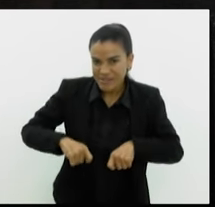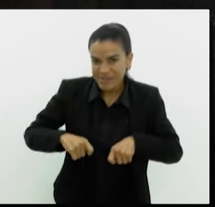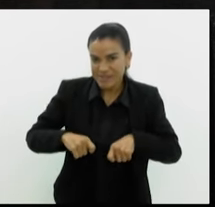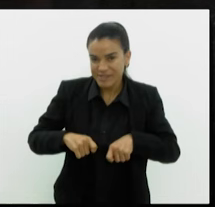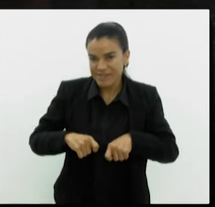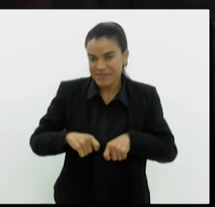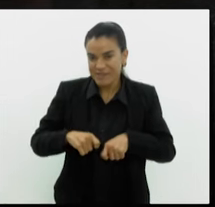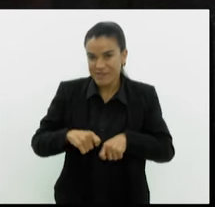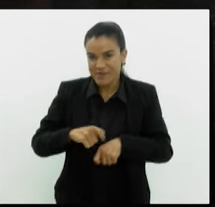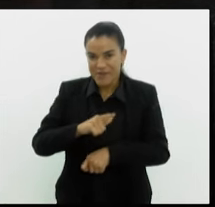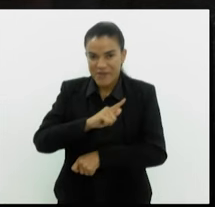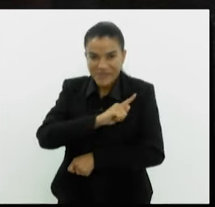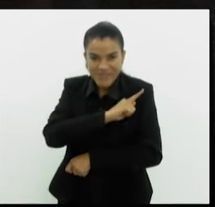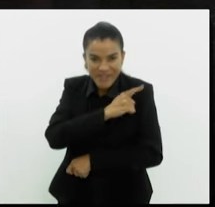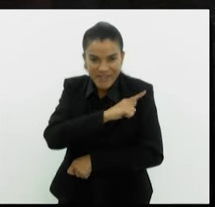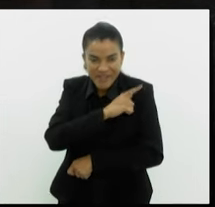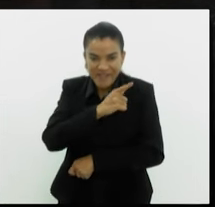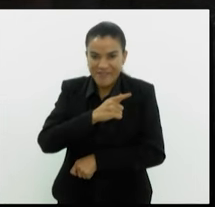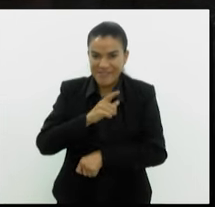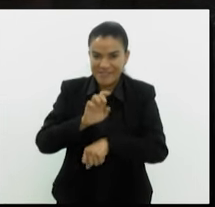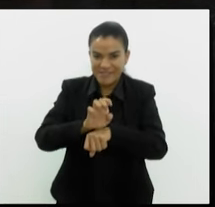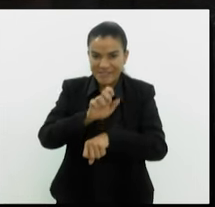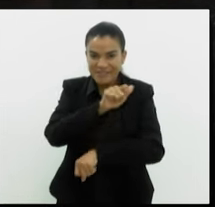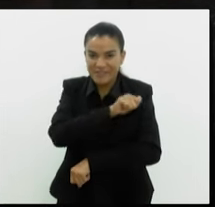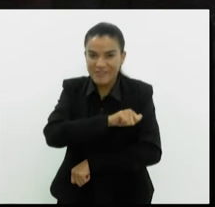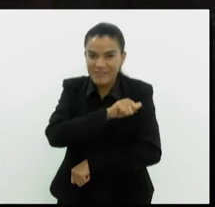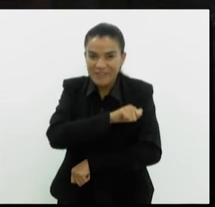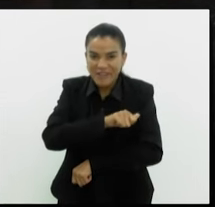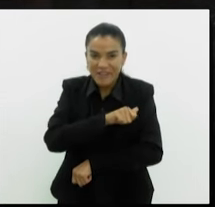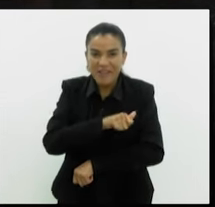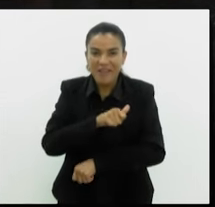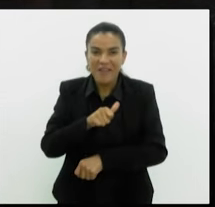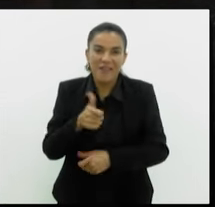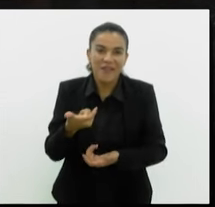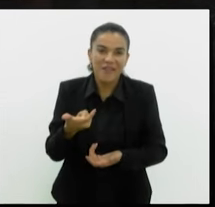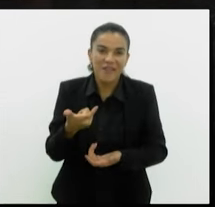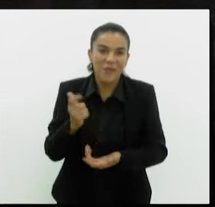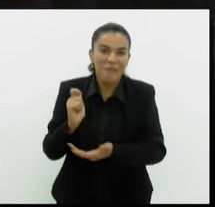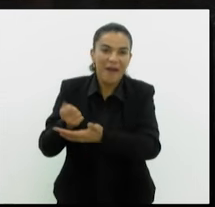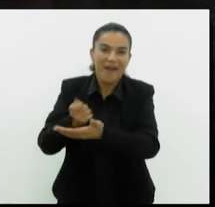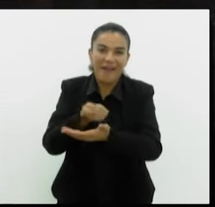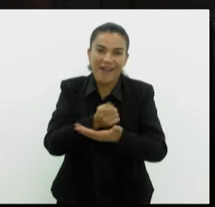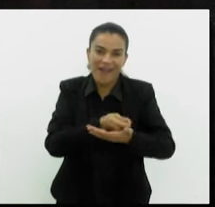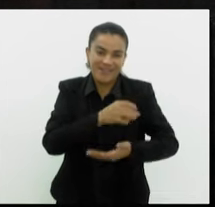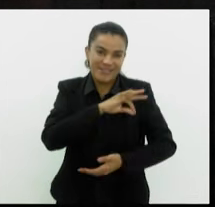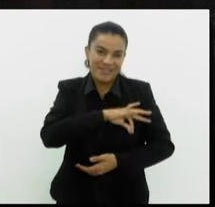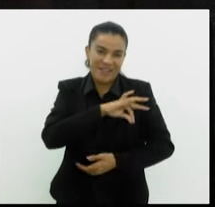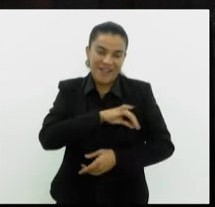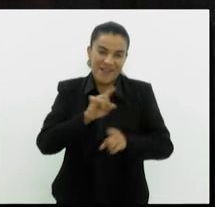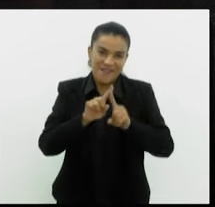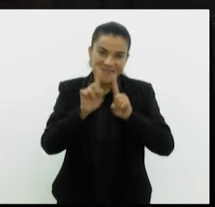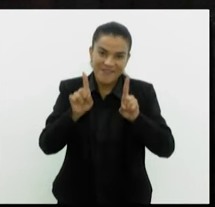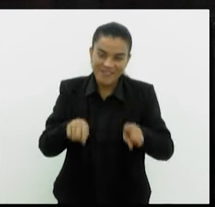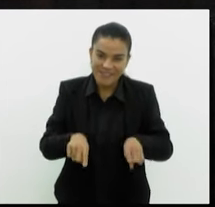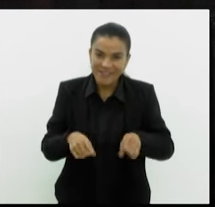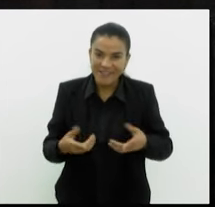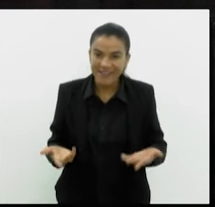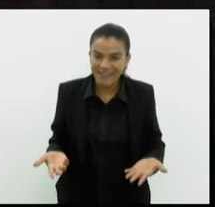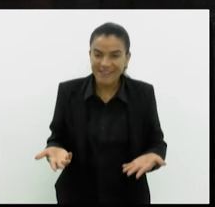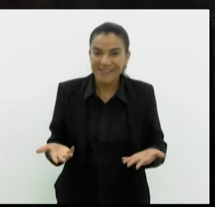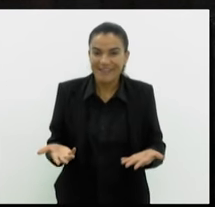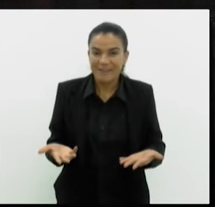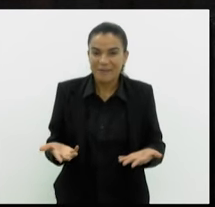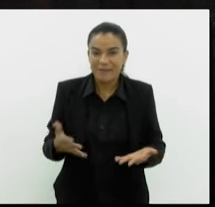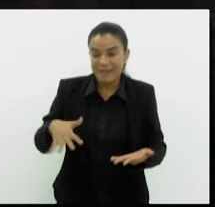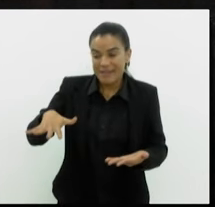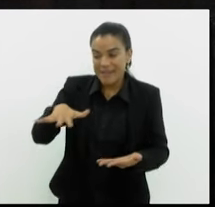gerir o estado do Rio de Janeiro sem gastos de pessoal? O estado, na